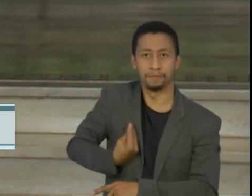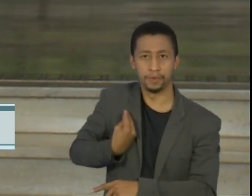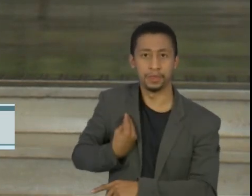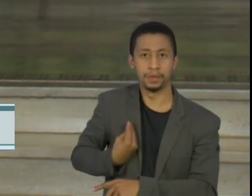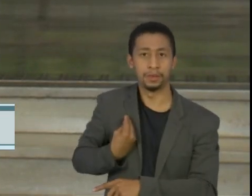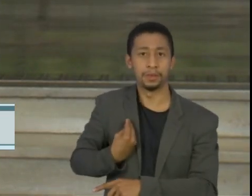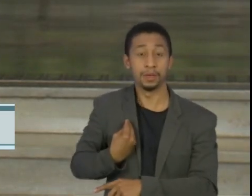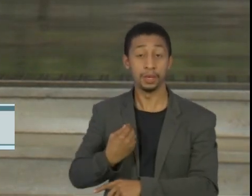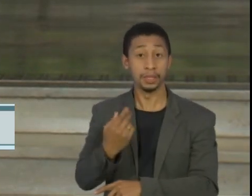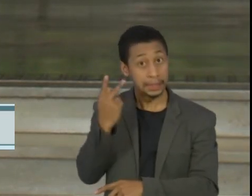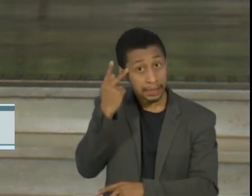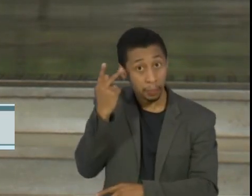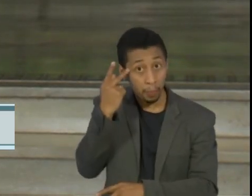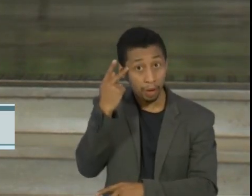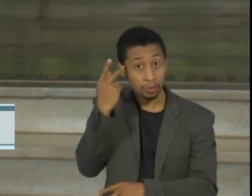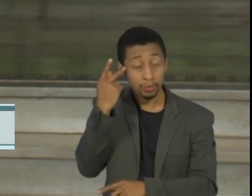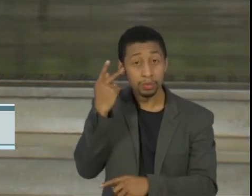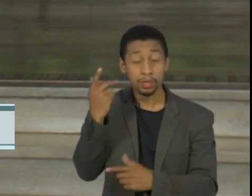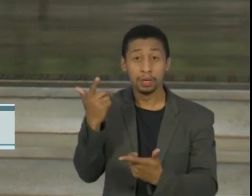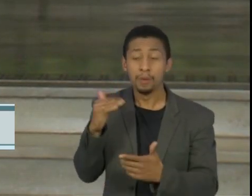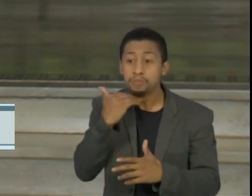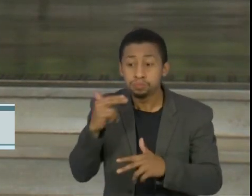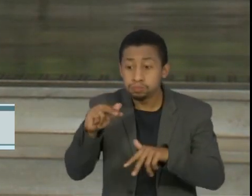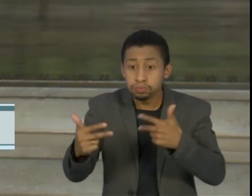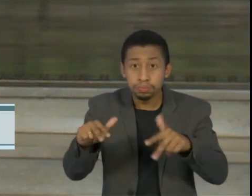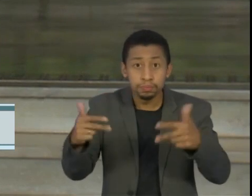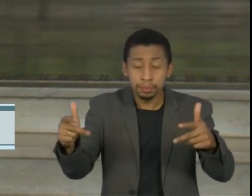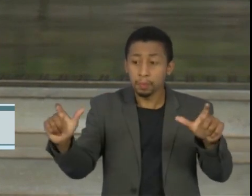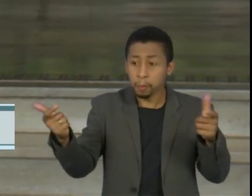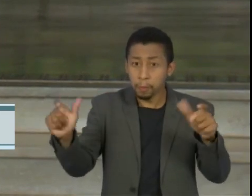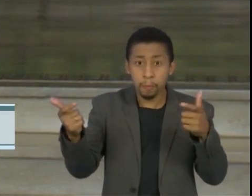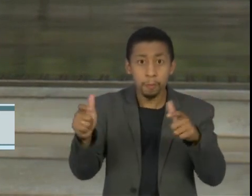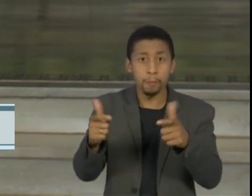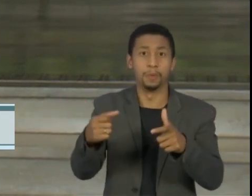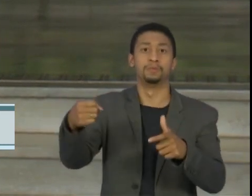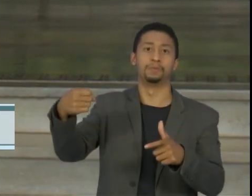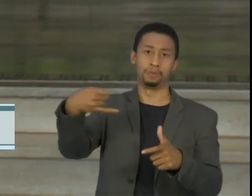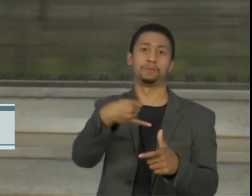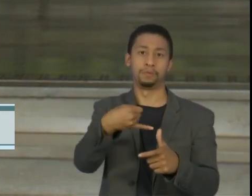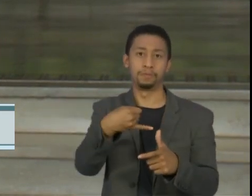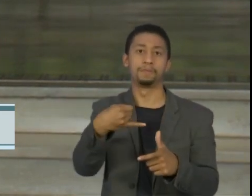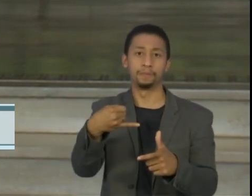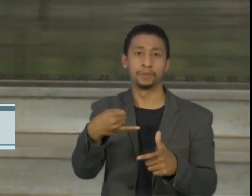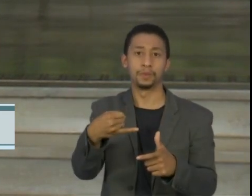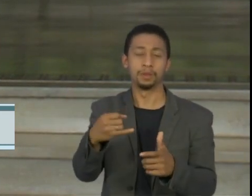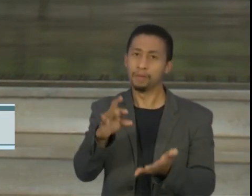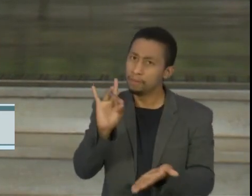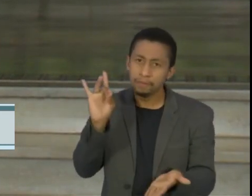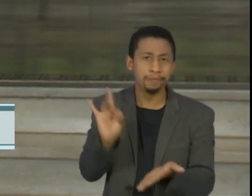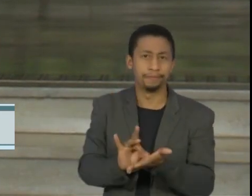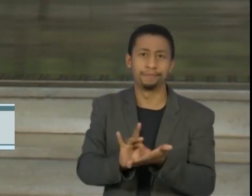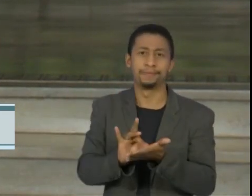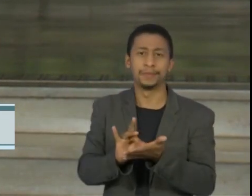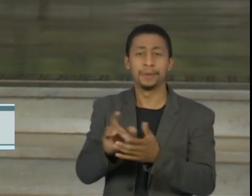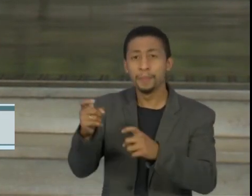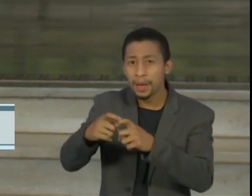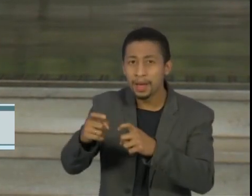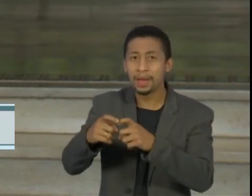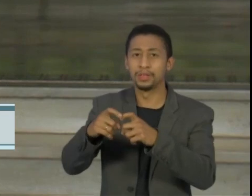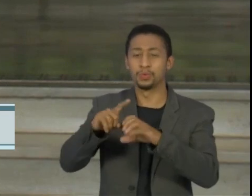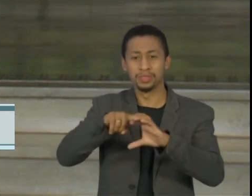tendo, sim, êxito na redução da letalidade da doença. Isso é um fato. Médicos, cientistas, especialistas